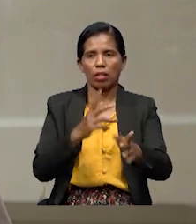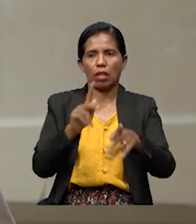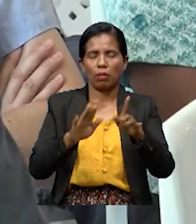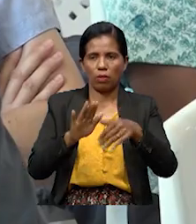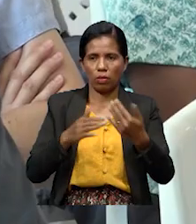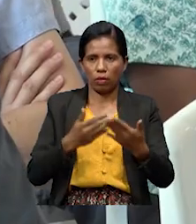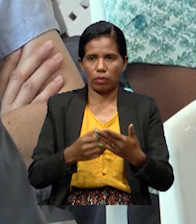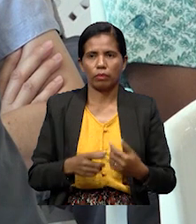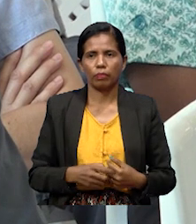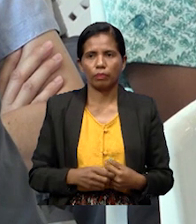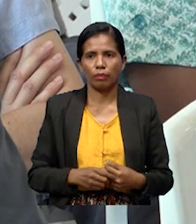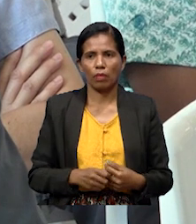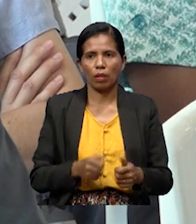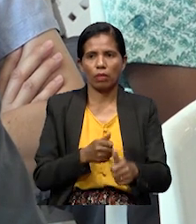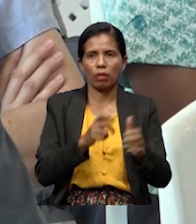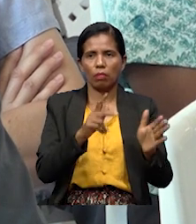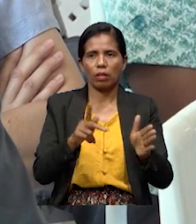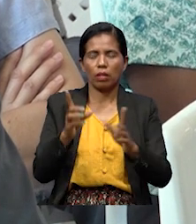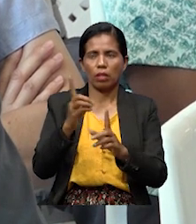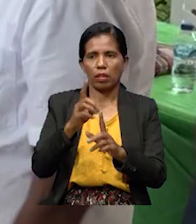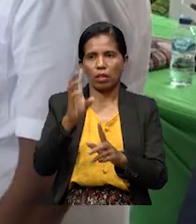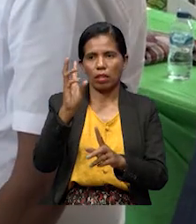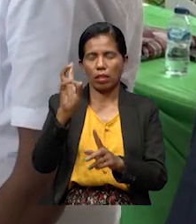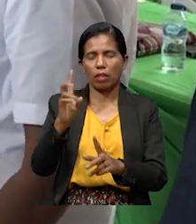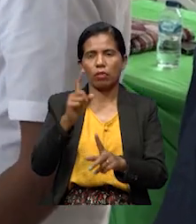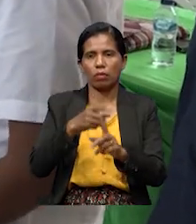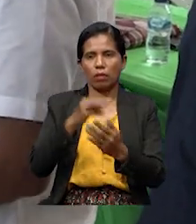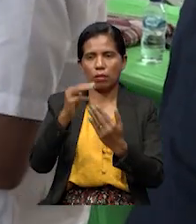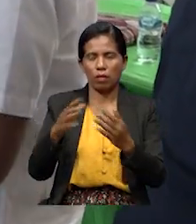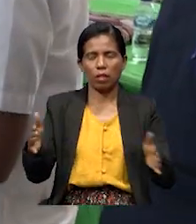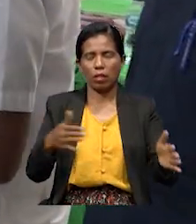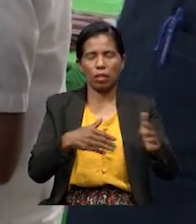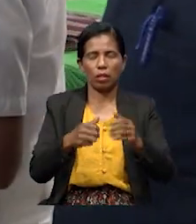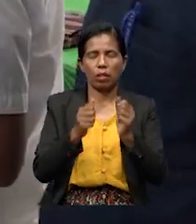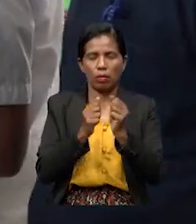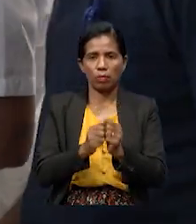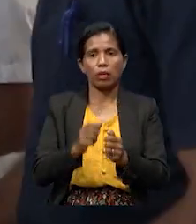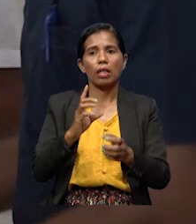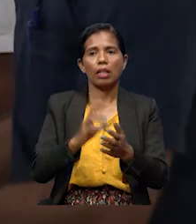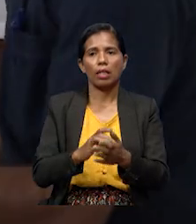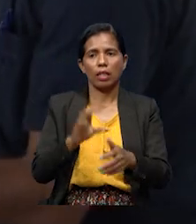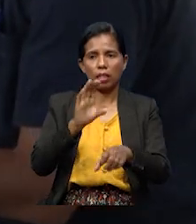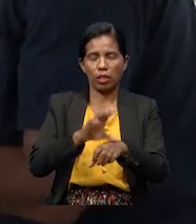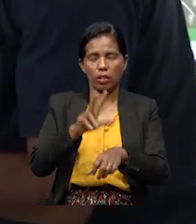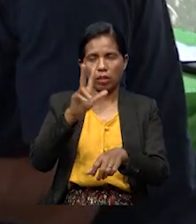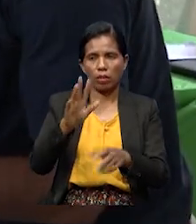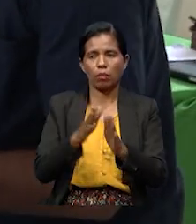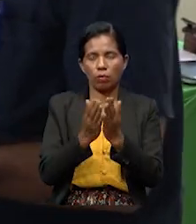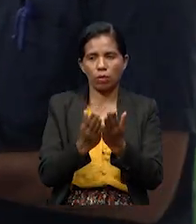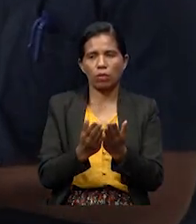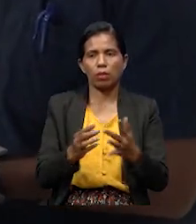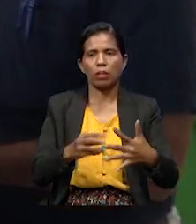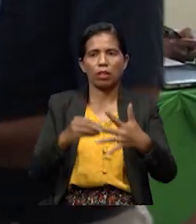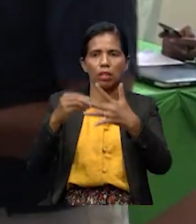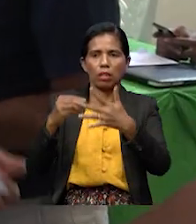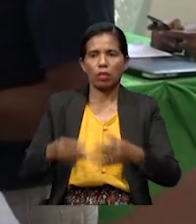ser. Tir plano e lorong nem fulang maiotina ne se halibur Diocese Tolu ni resultado ho di sai livro único ida ho di